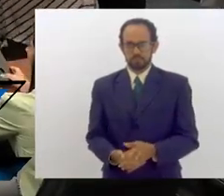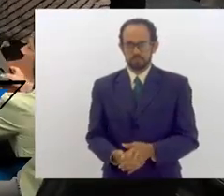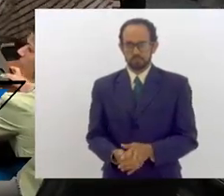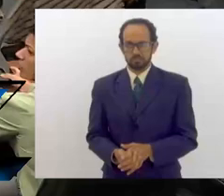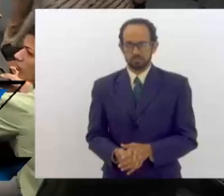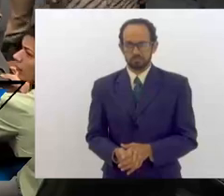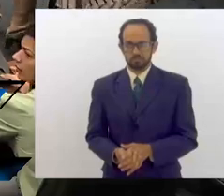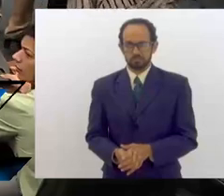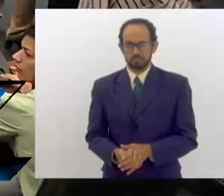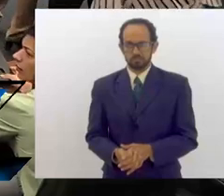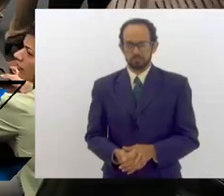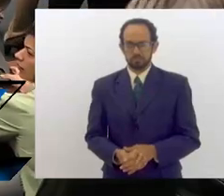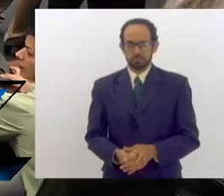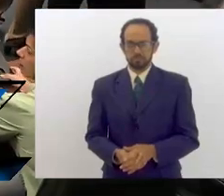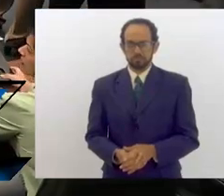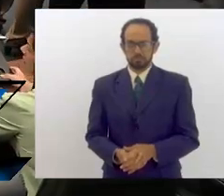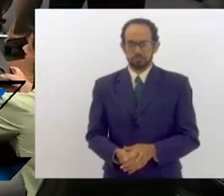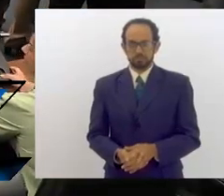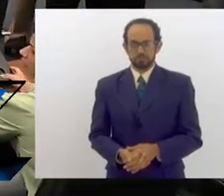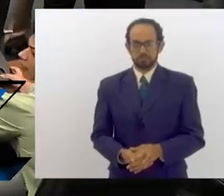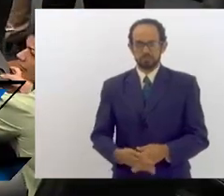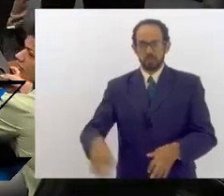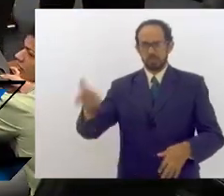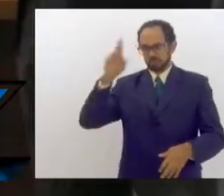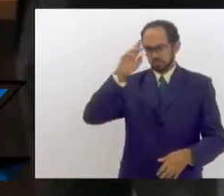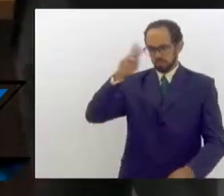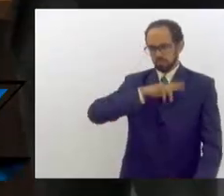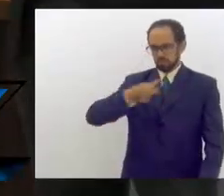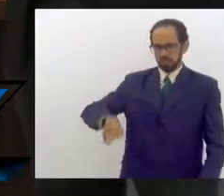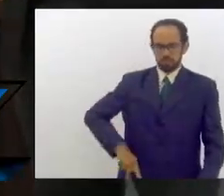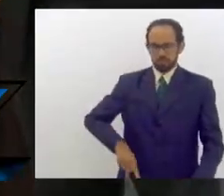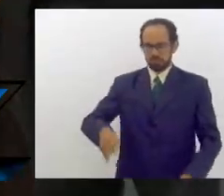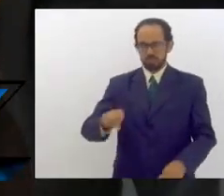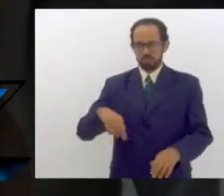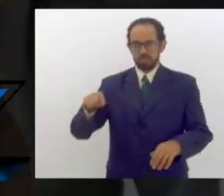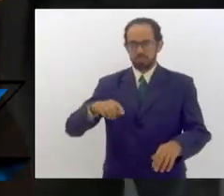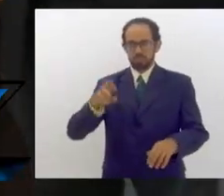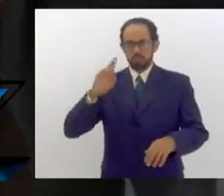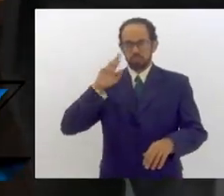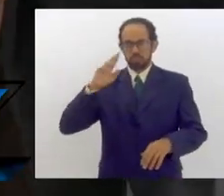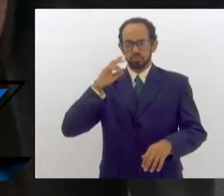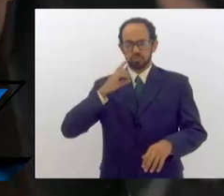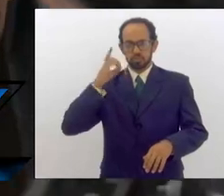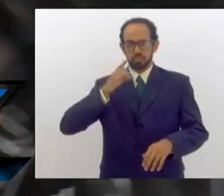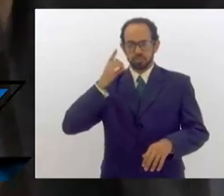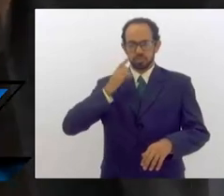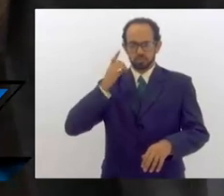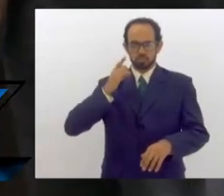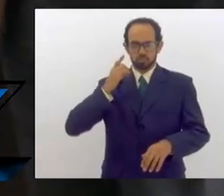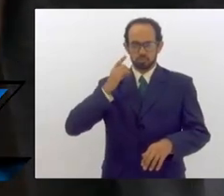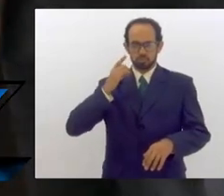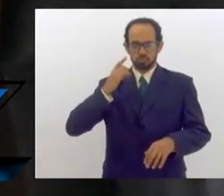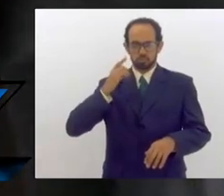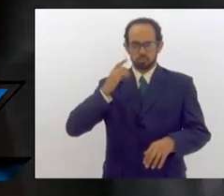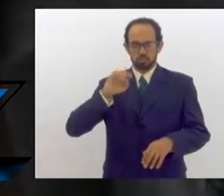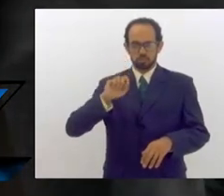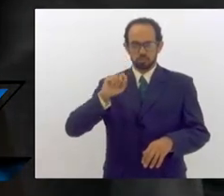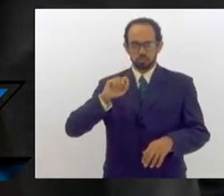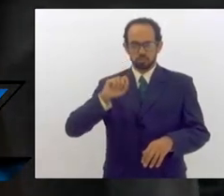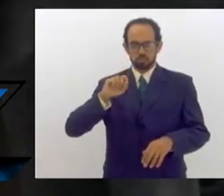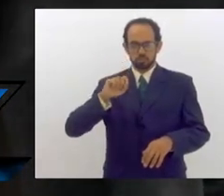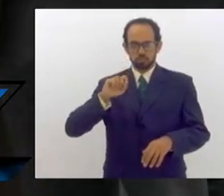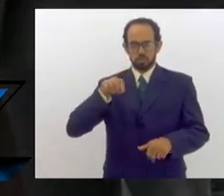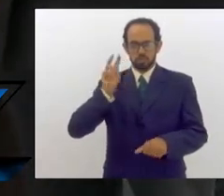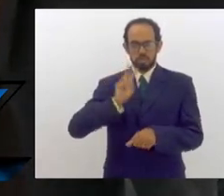oi oi agora senhor presidente senhoras deputadas senhores deputados como